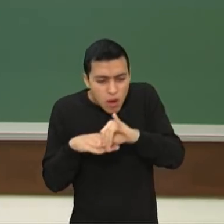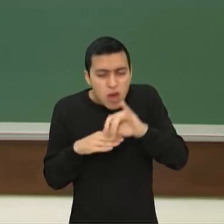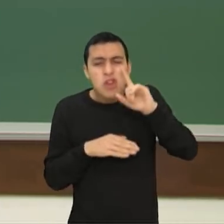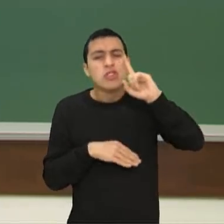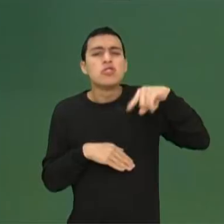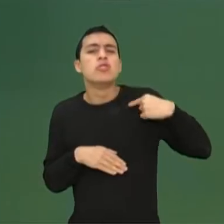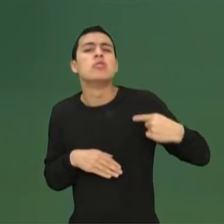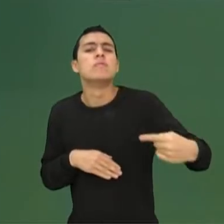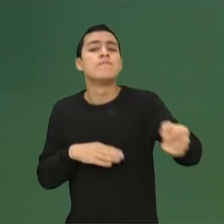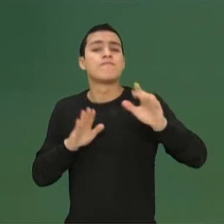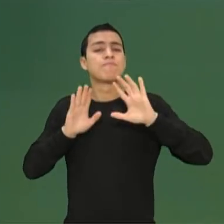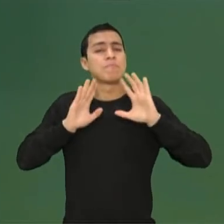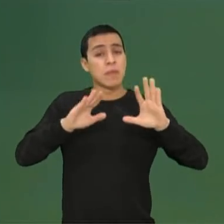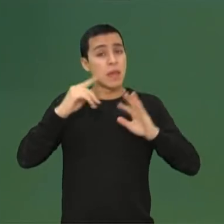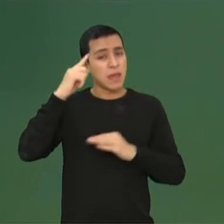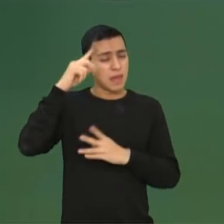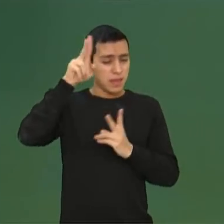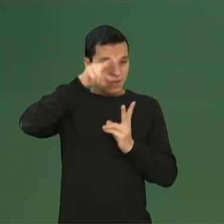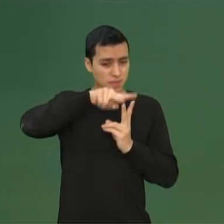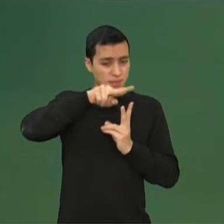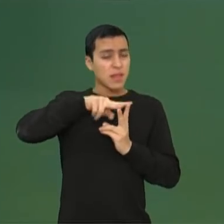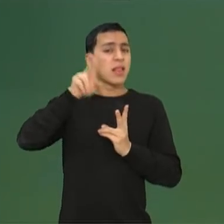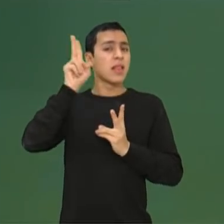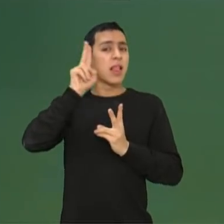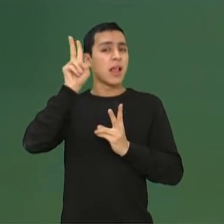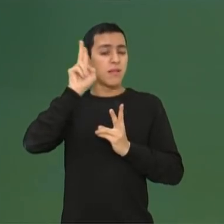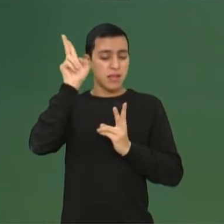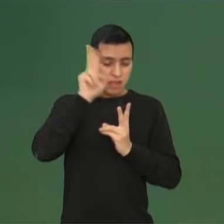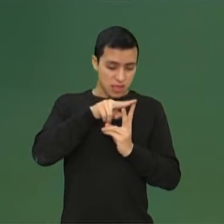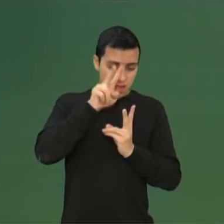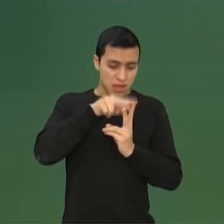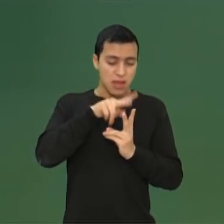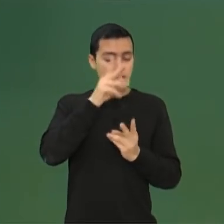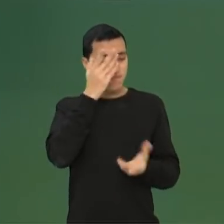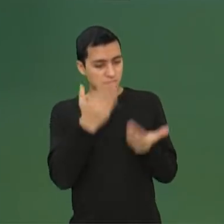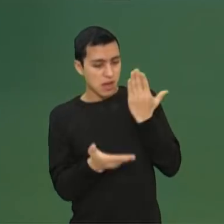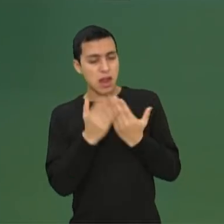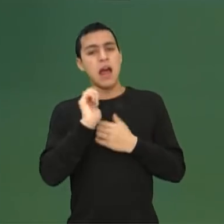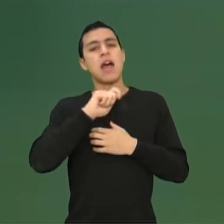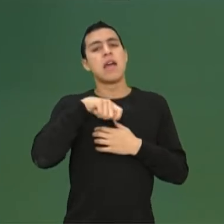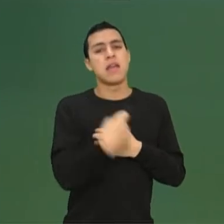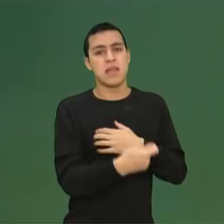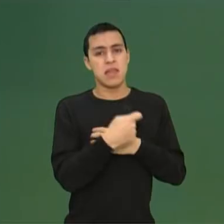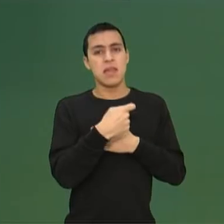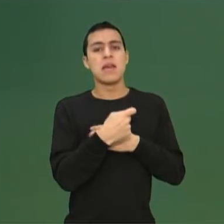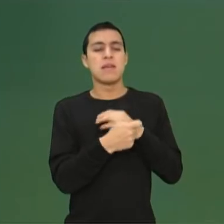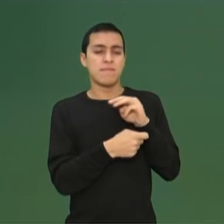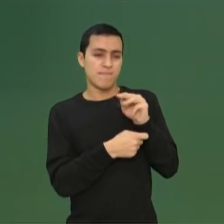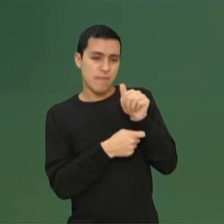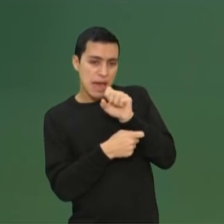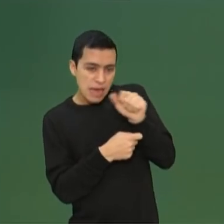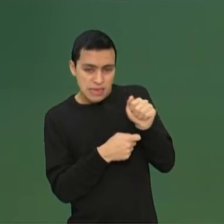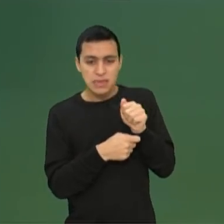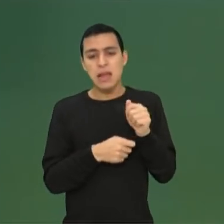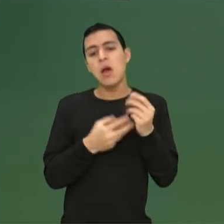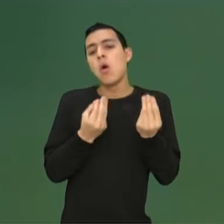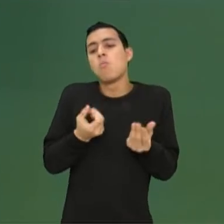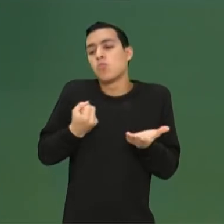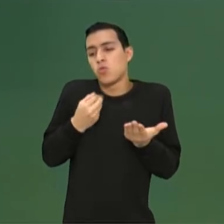cotidiano, vamos pensar e lembrar, falei em balança, mede a massa e a